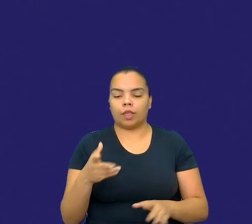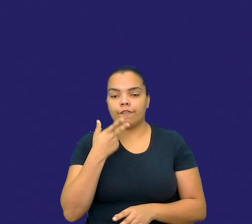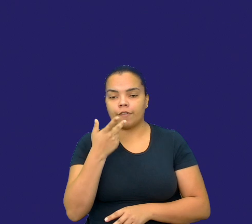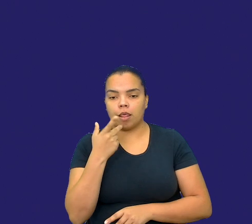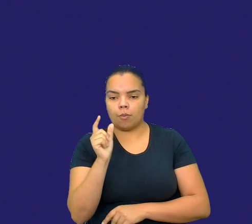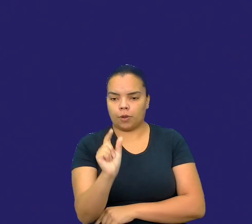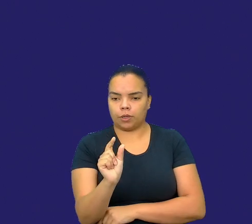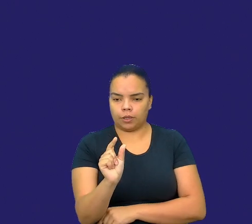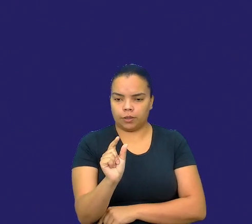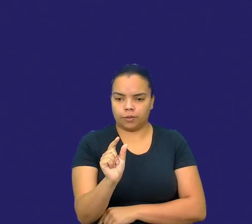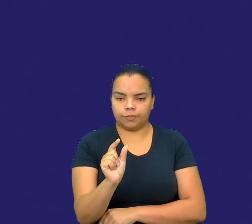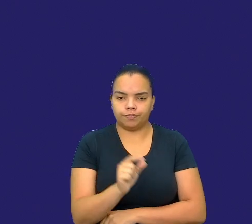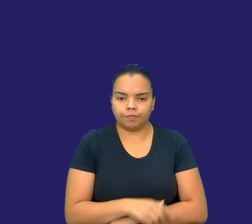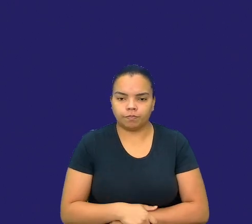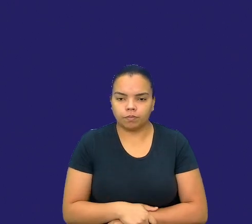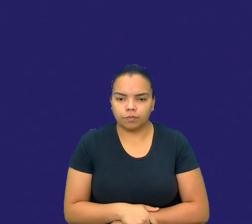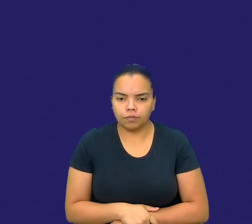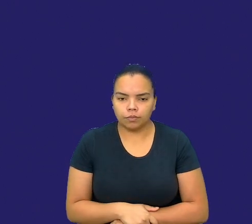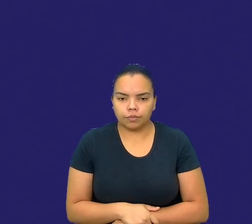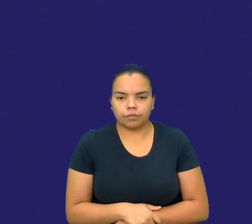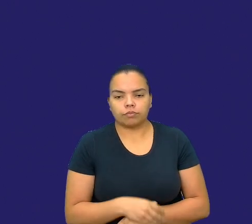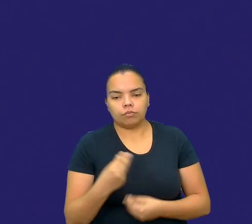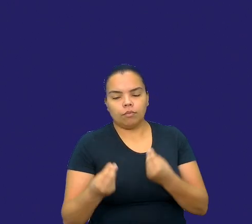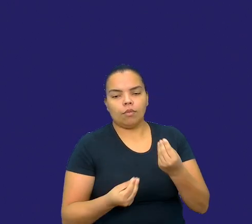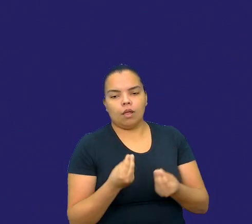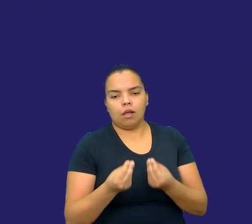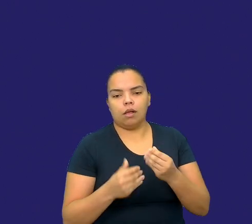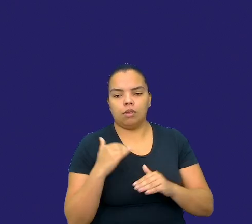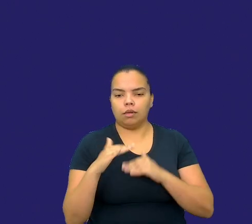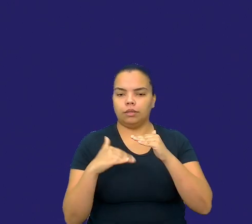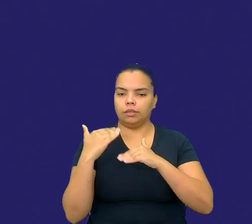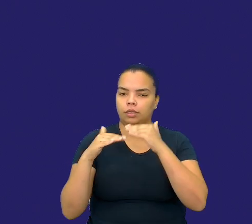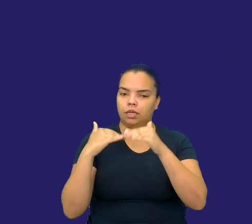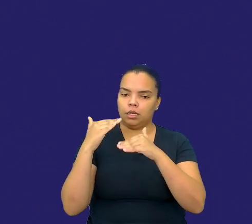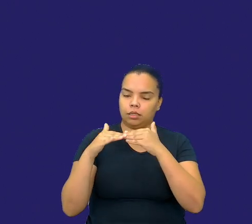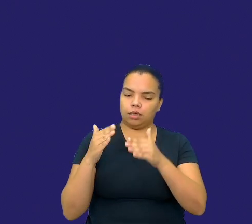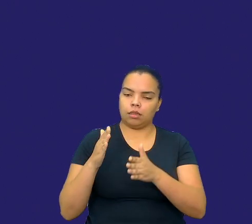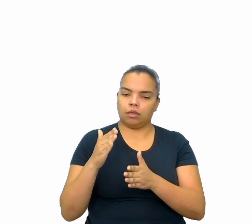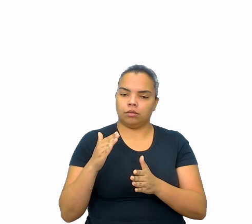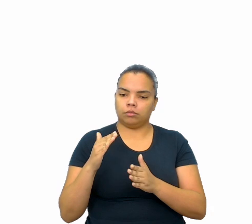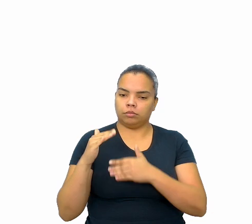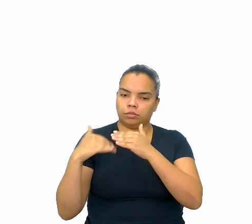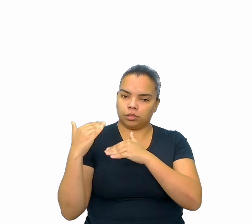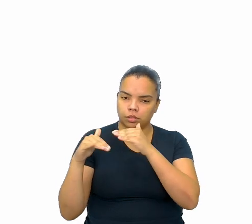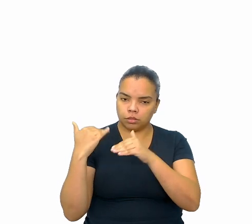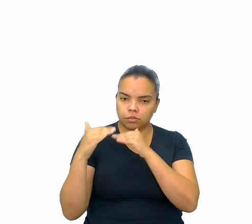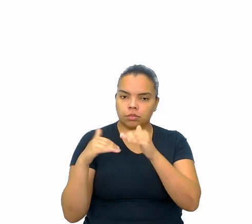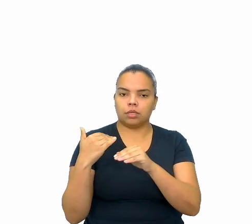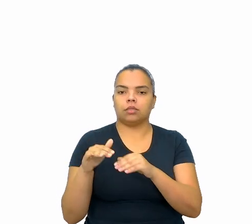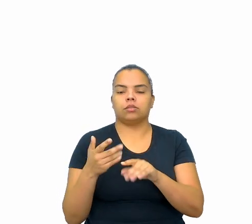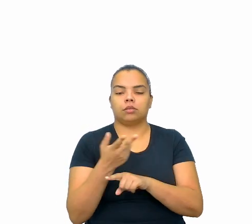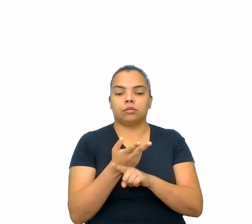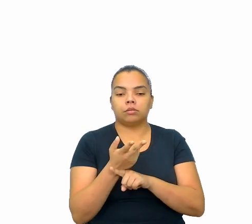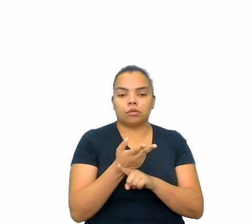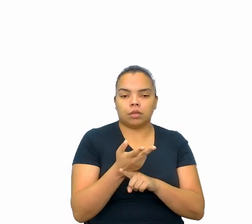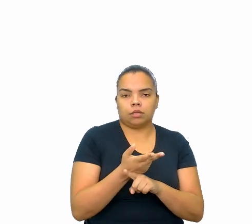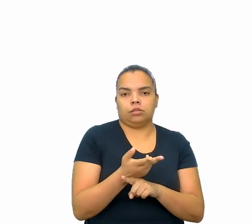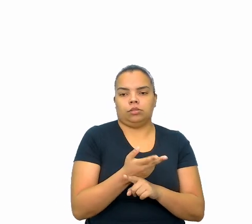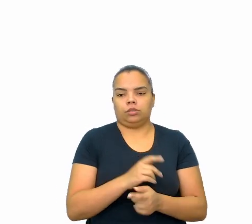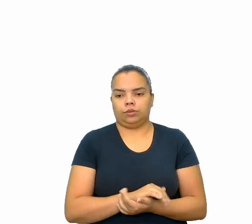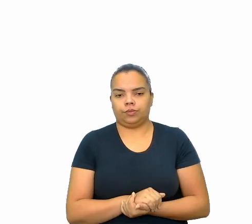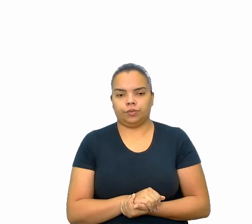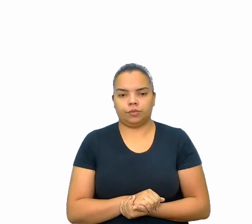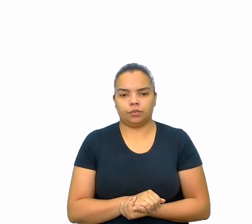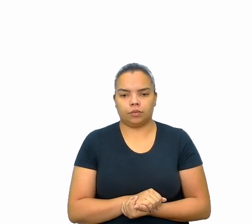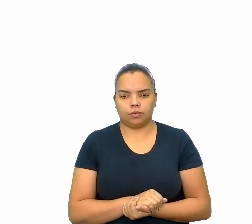pouquinho sobre a construção e os procedimentos para a realização da sondagem, né?